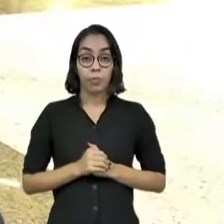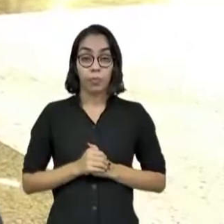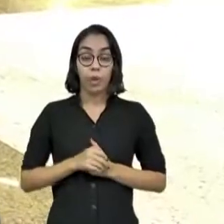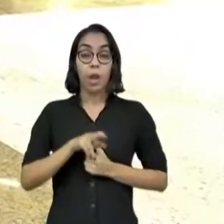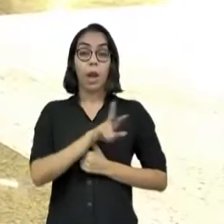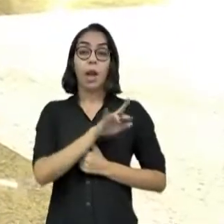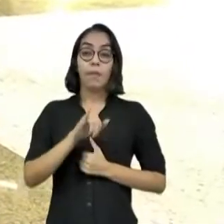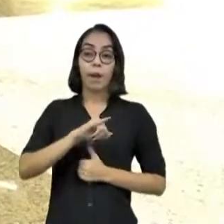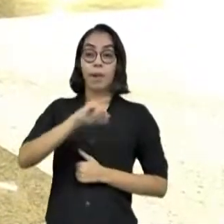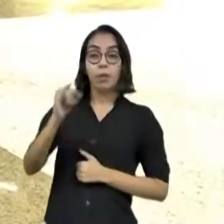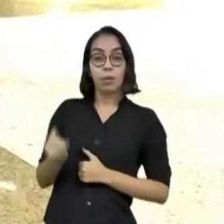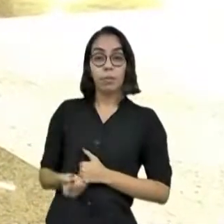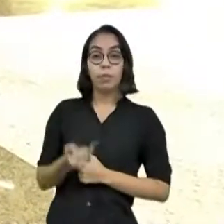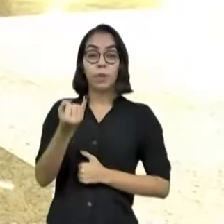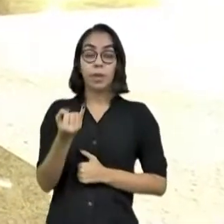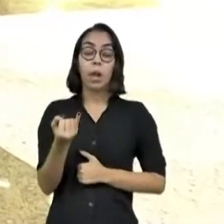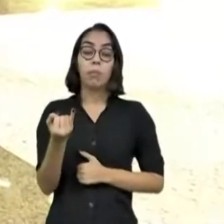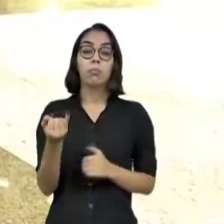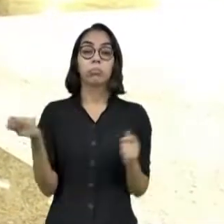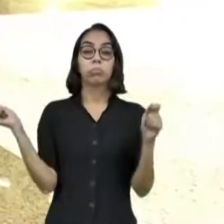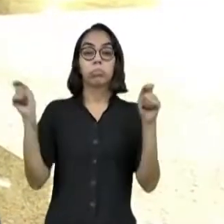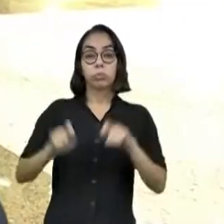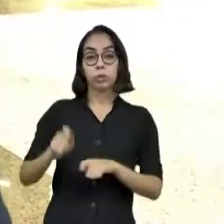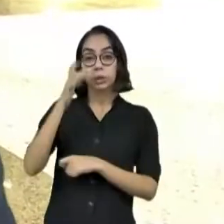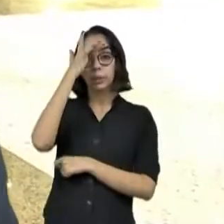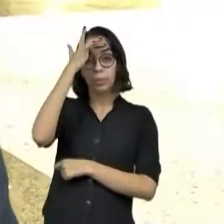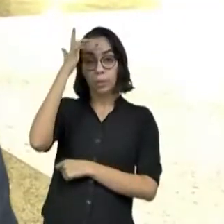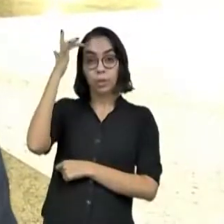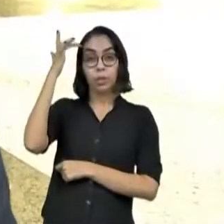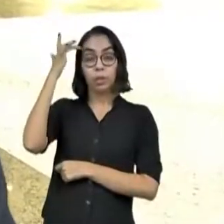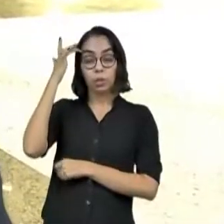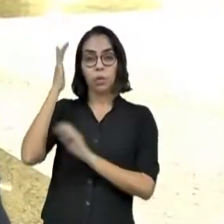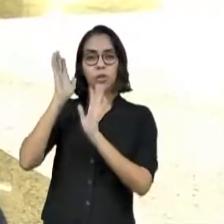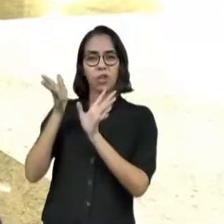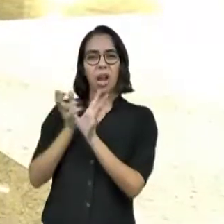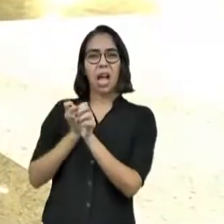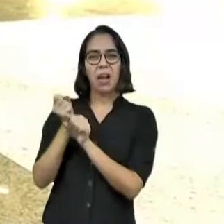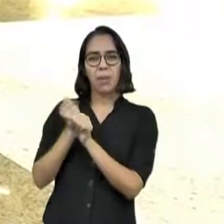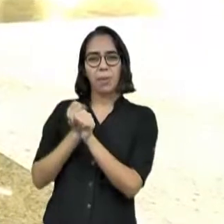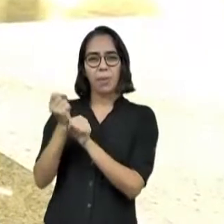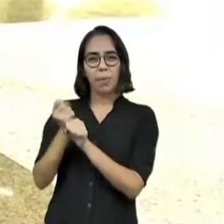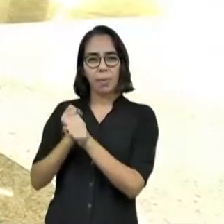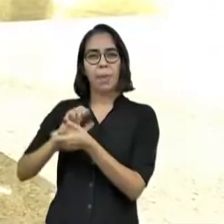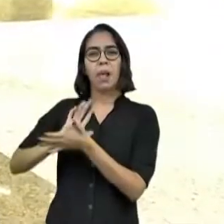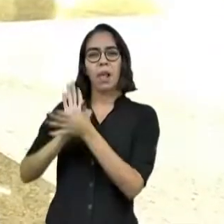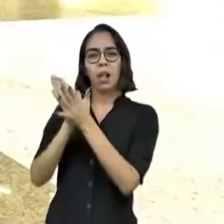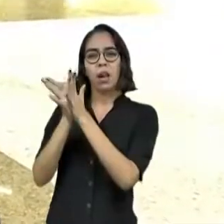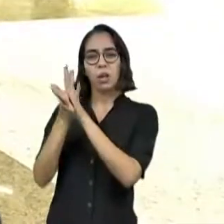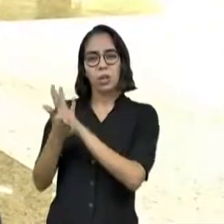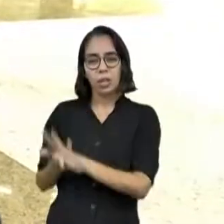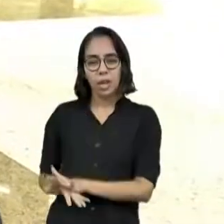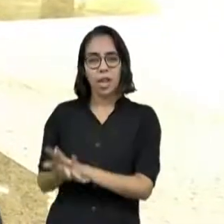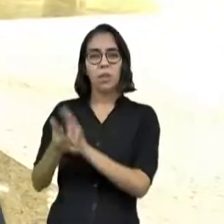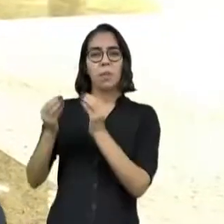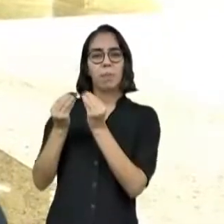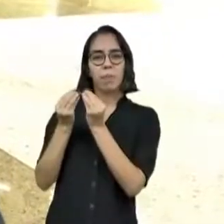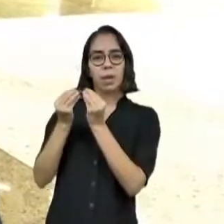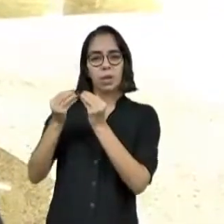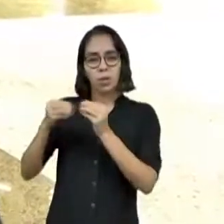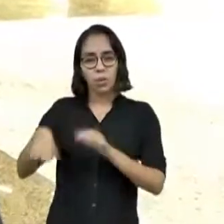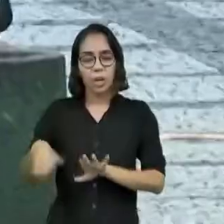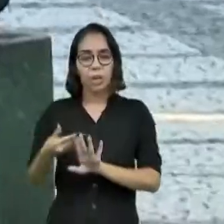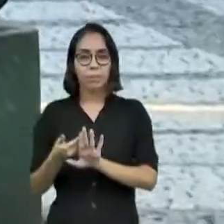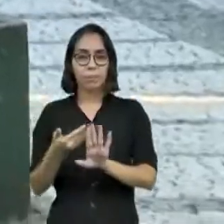nós podermos oportunizar essas pessoas que foram durante tanto tempo já sacrificadas pelo